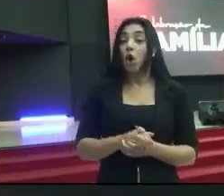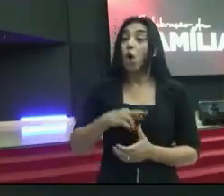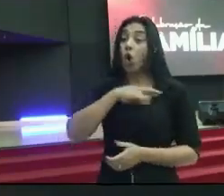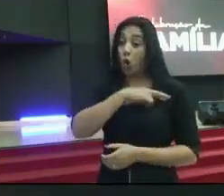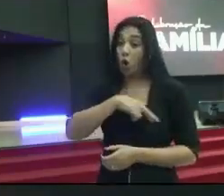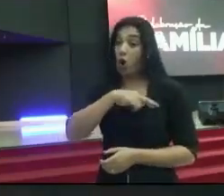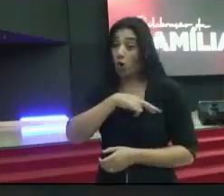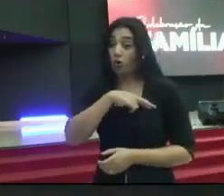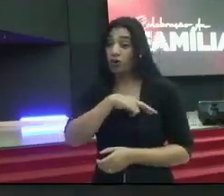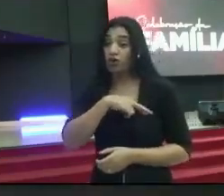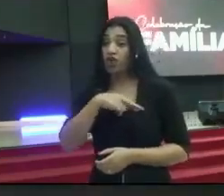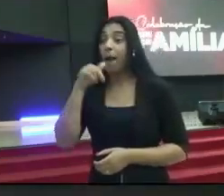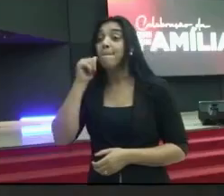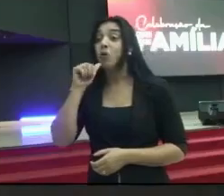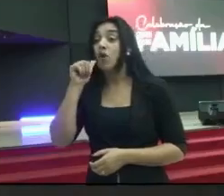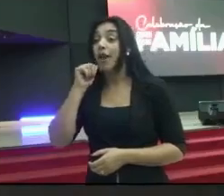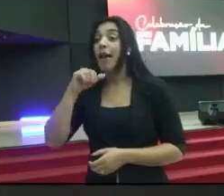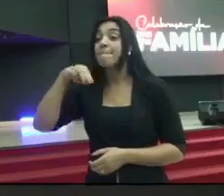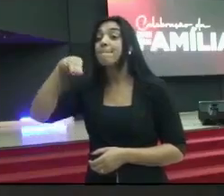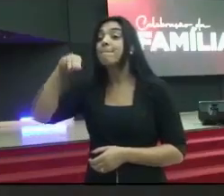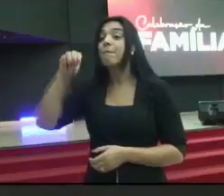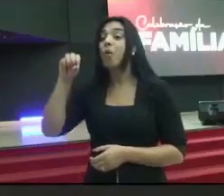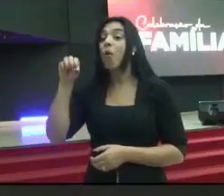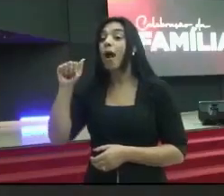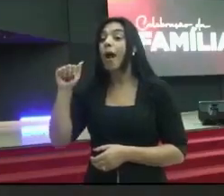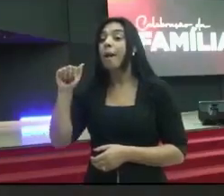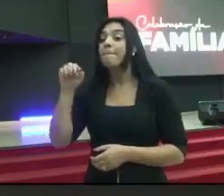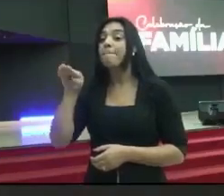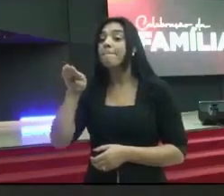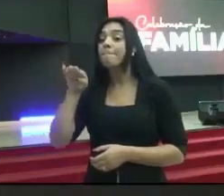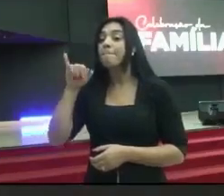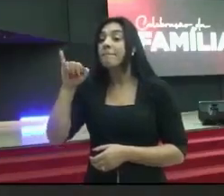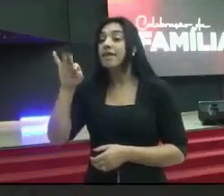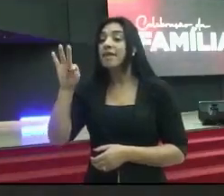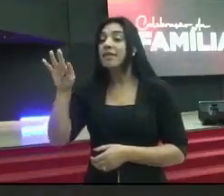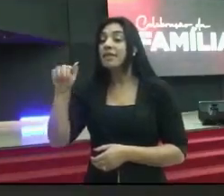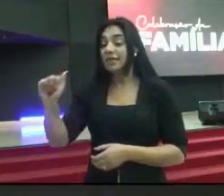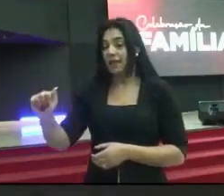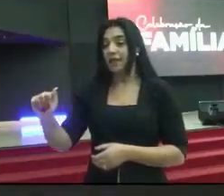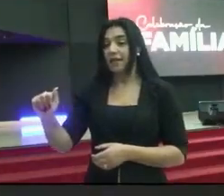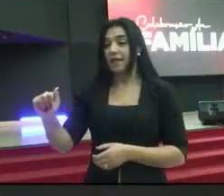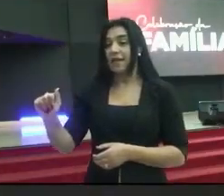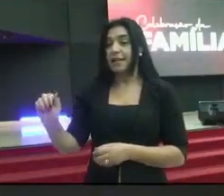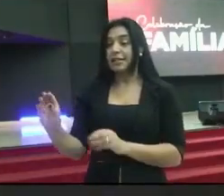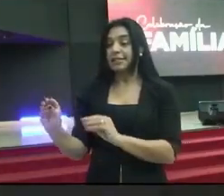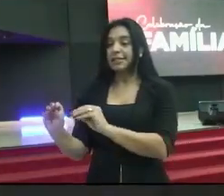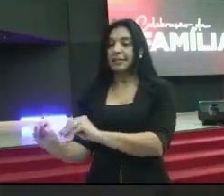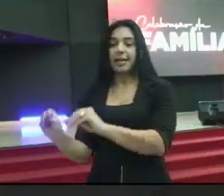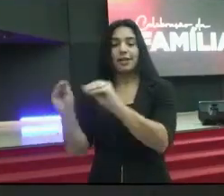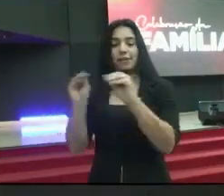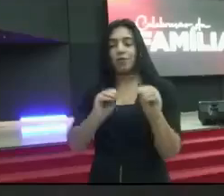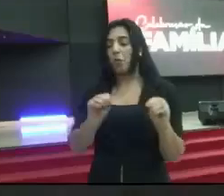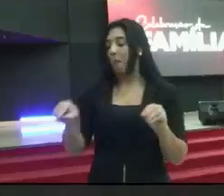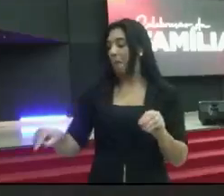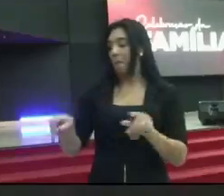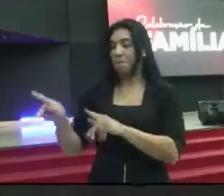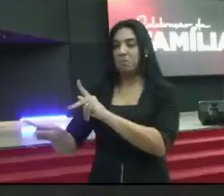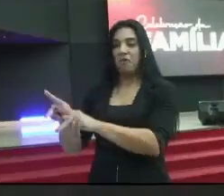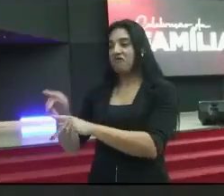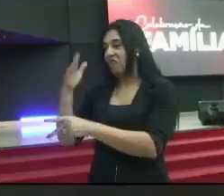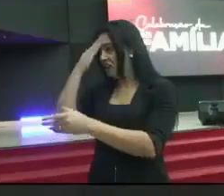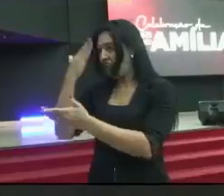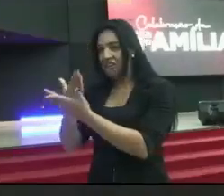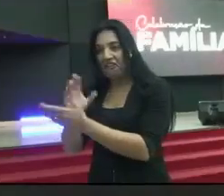Ruth é uma mulher moabita, que sai de um povo pagão